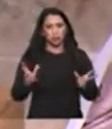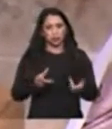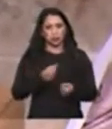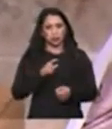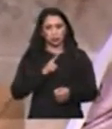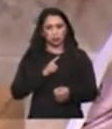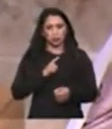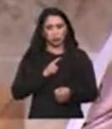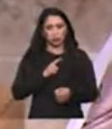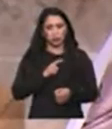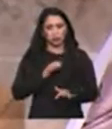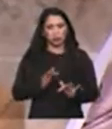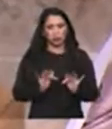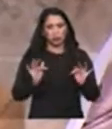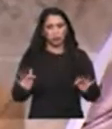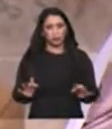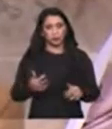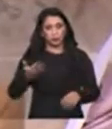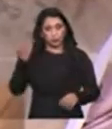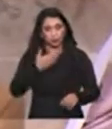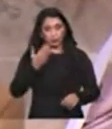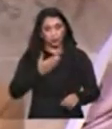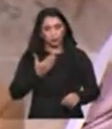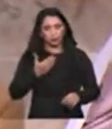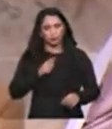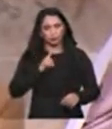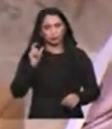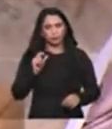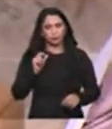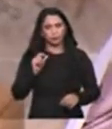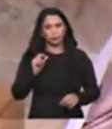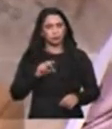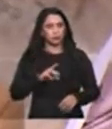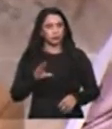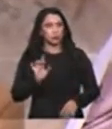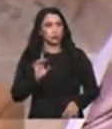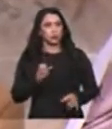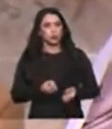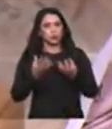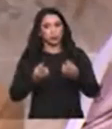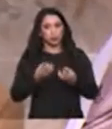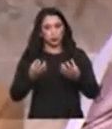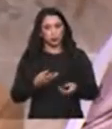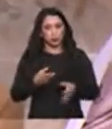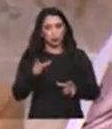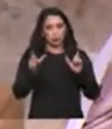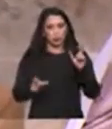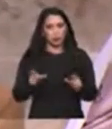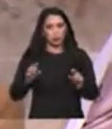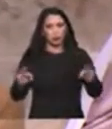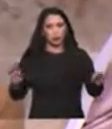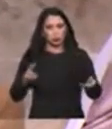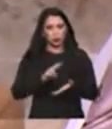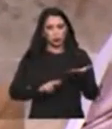trouxemos, fica mais simples. As provas produzidas durante toda a instrução consistem não só nos depoimentos pessoais, em todos